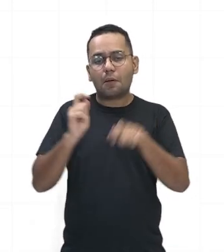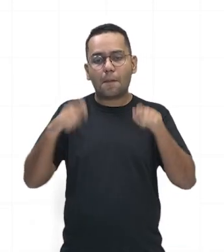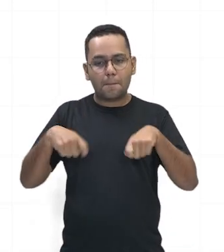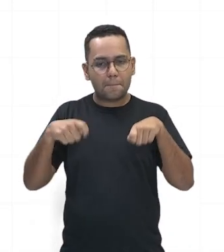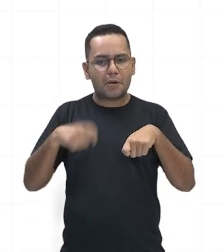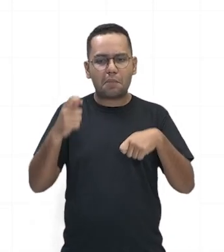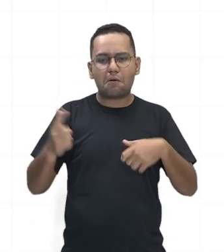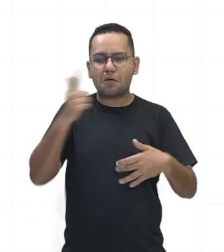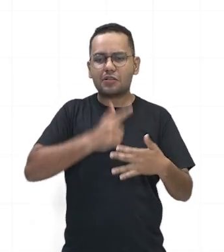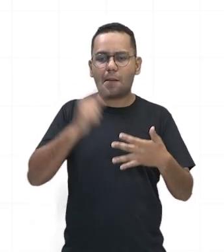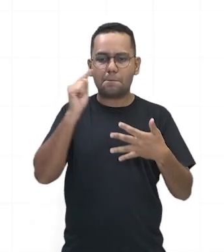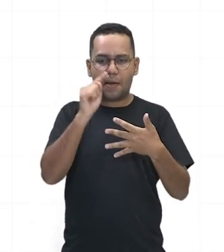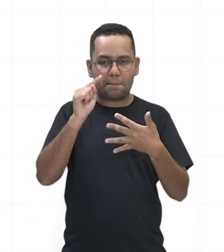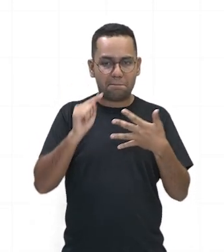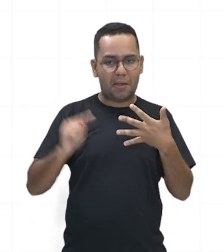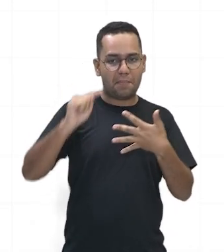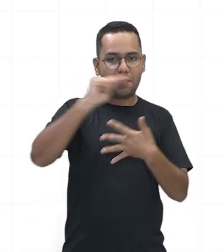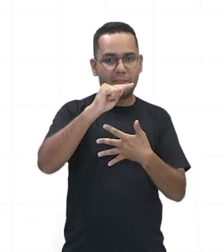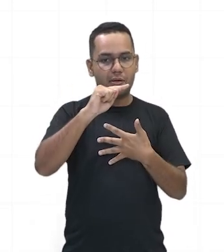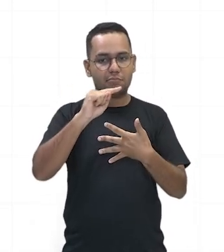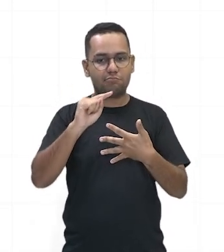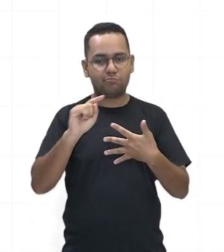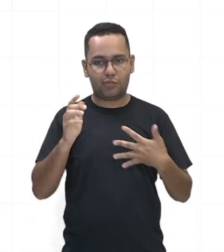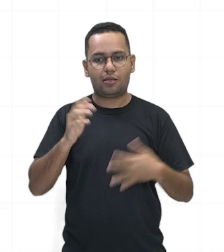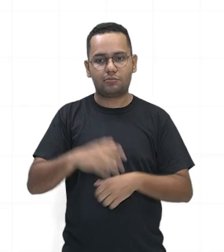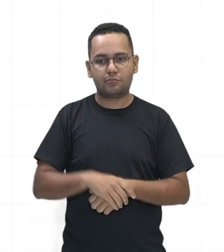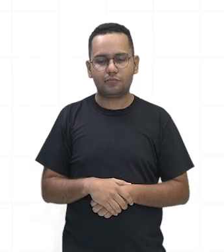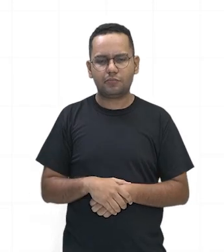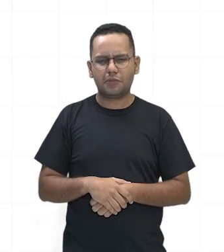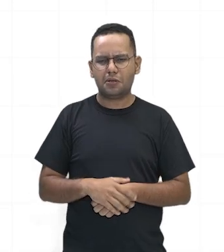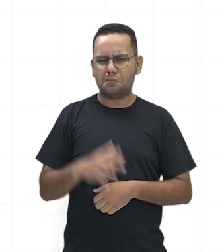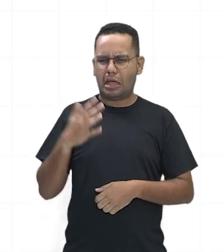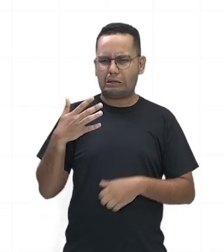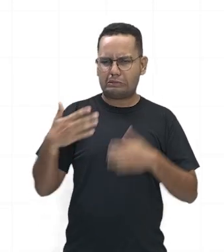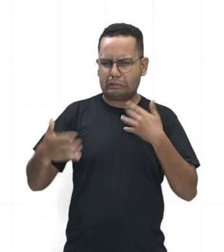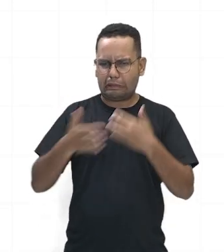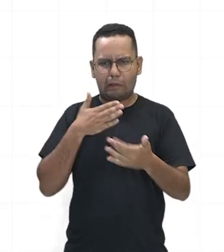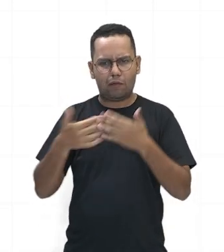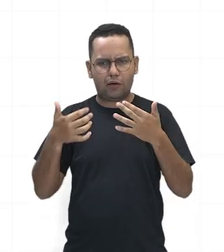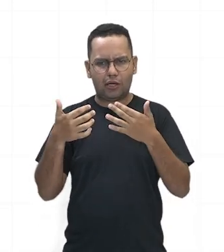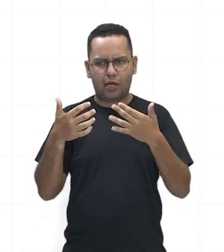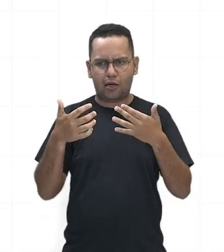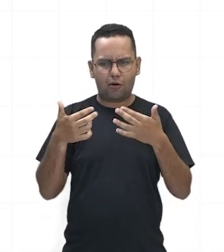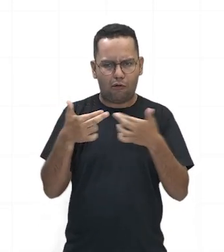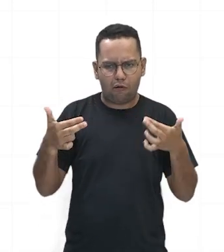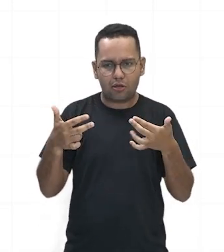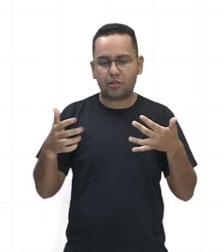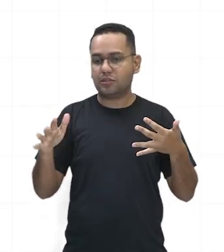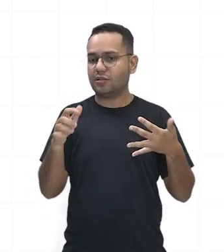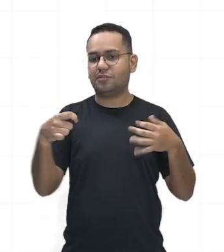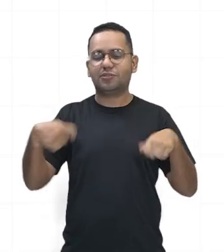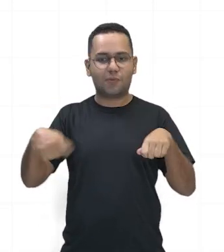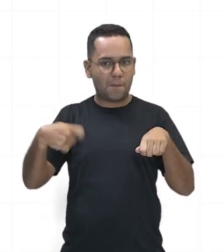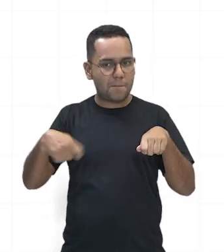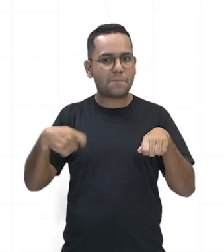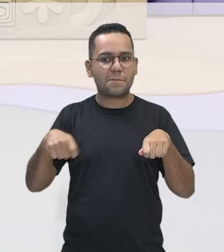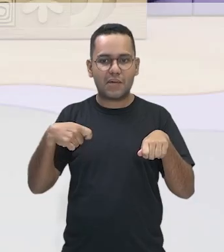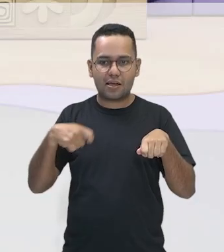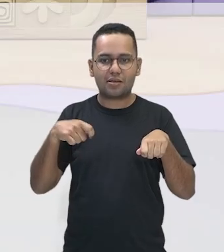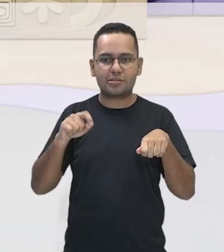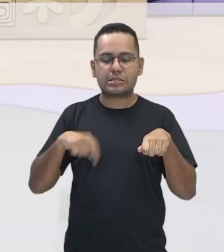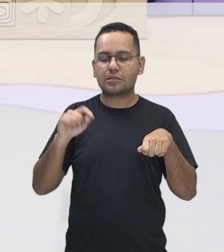jeito. Para se buscar tudo isso, você precisa também de método, de um caminho. E isso requer uma coisa